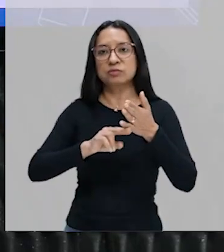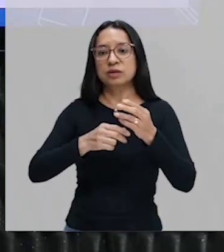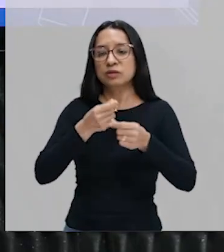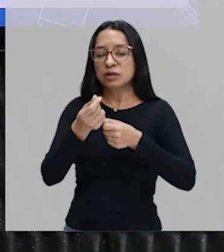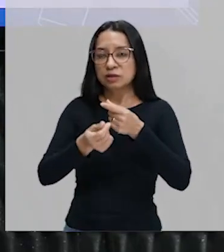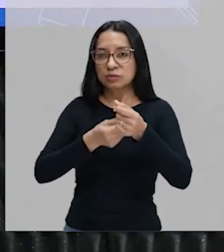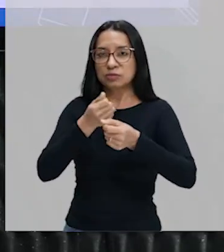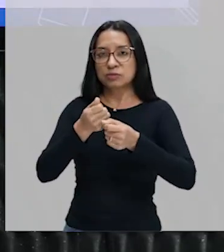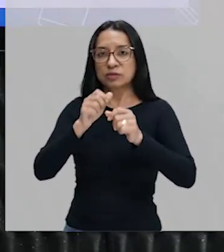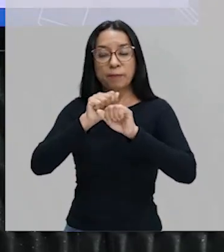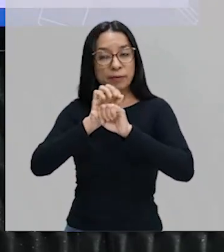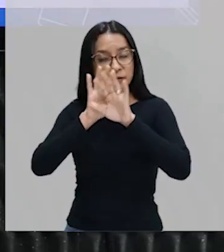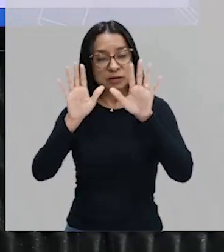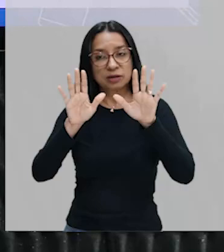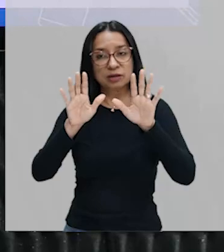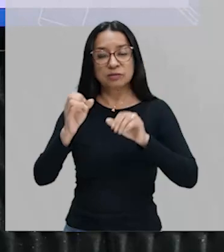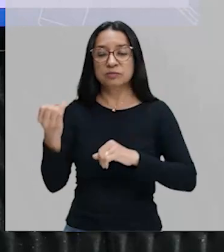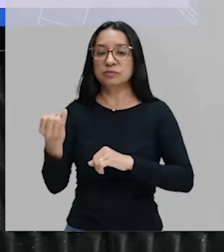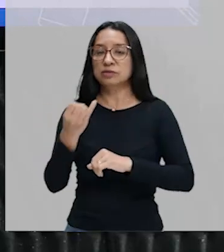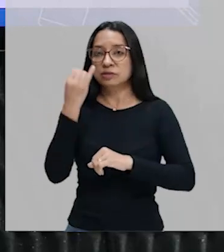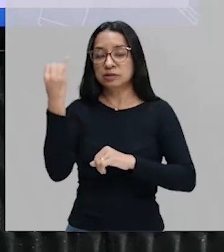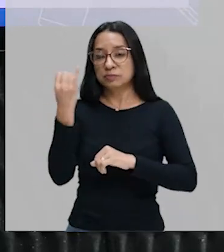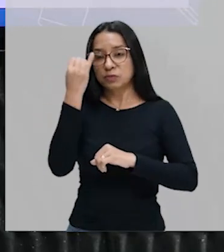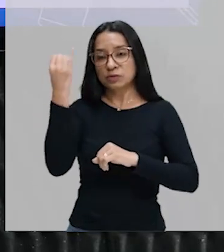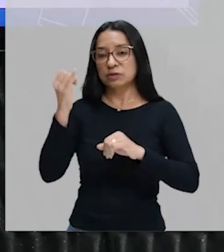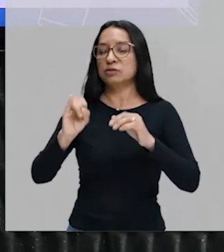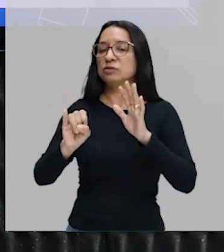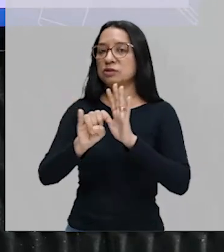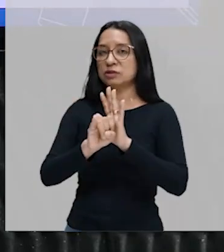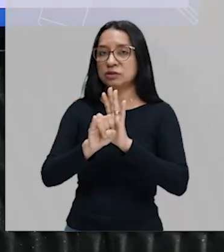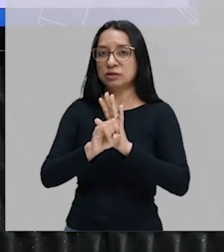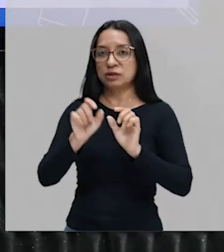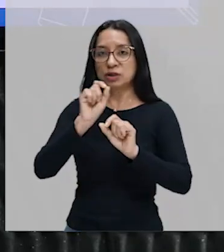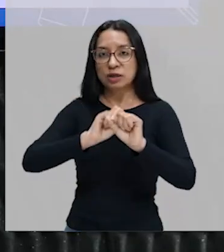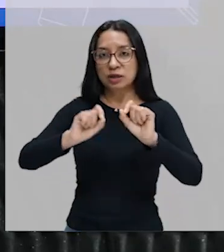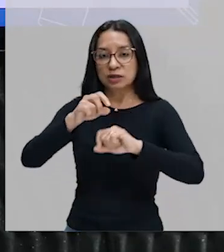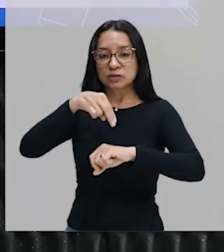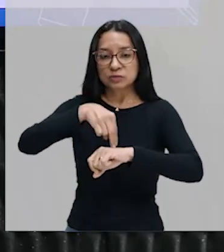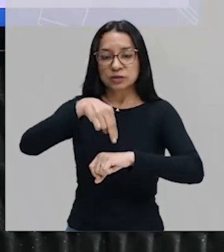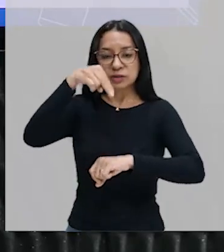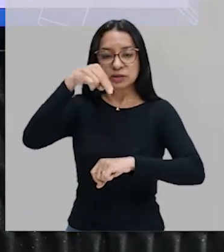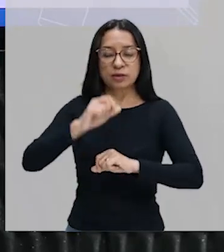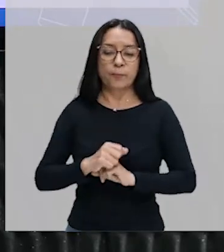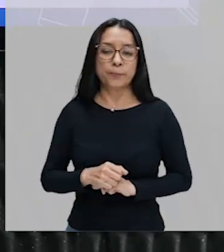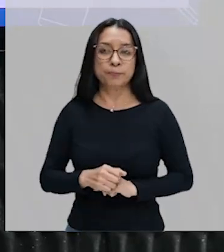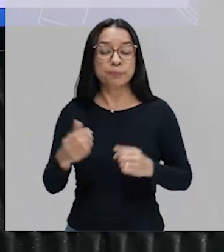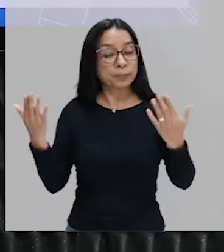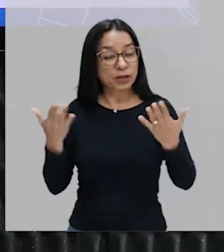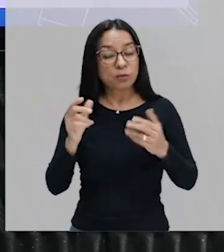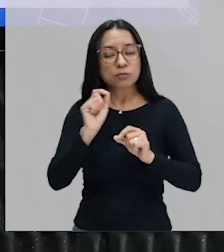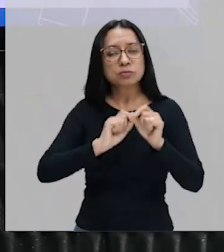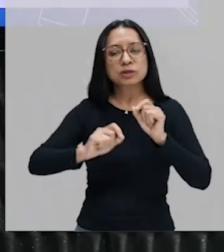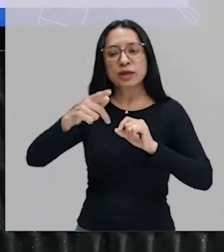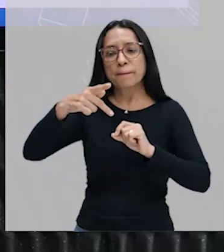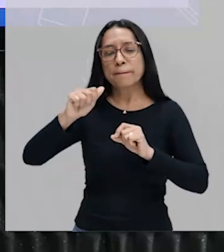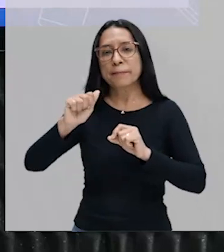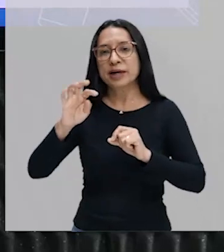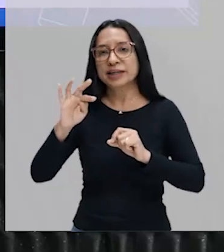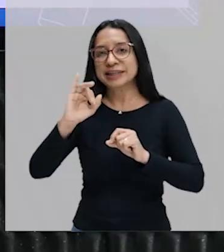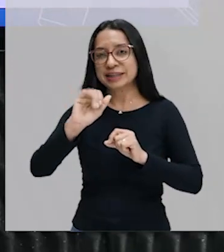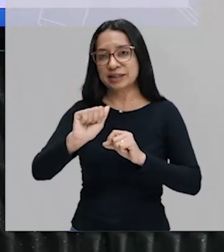da identidade ela vai ser muito importante. Beleza? Então, isto é nação. Marcos, e o que é pátria? Pátria é a mesma coisa de